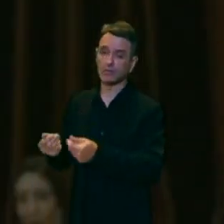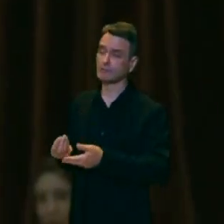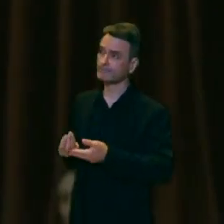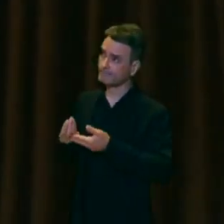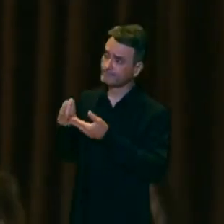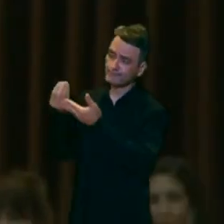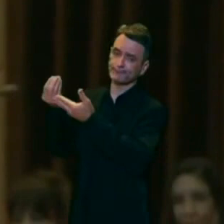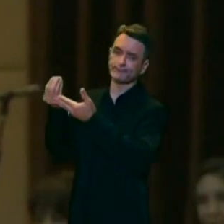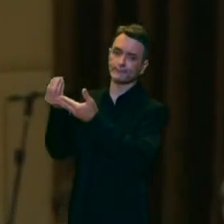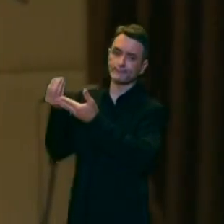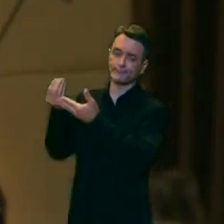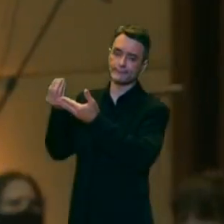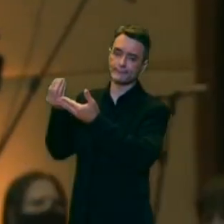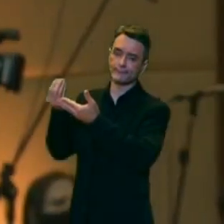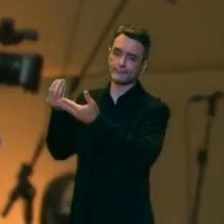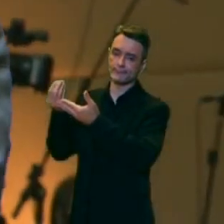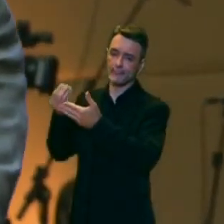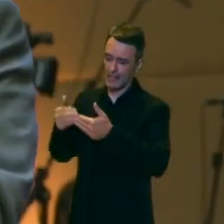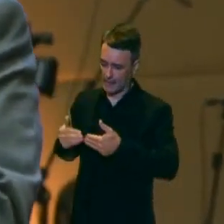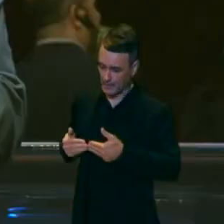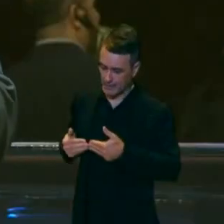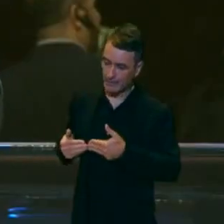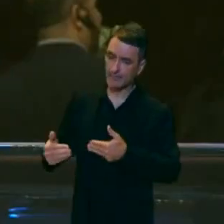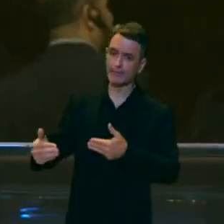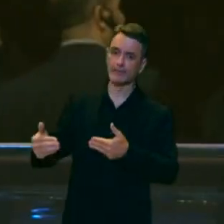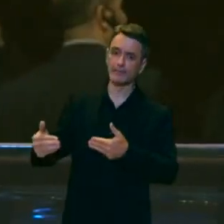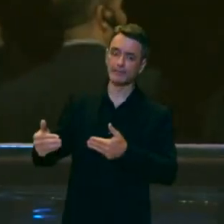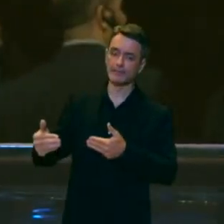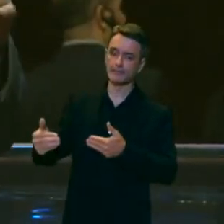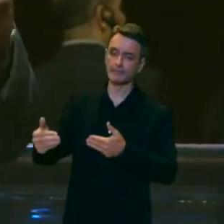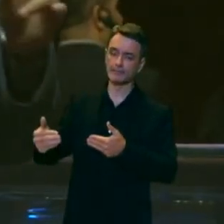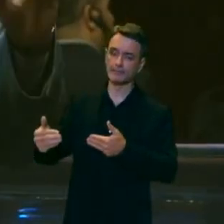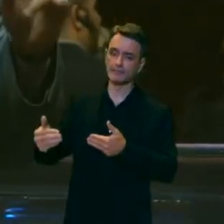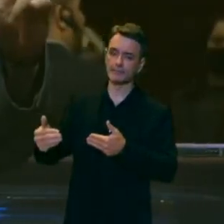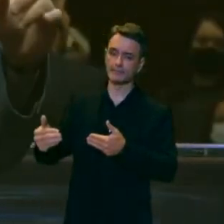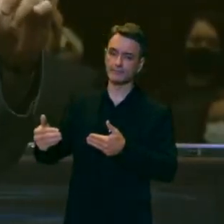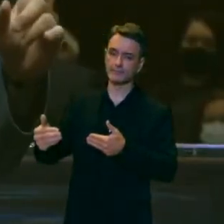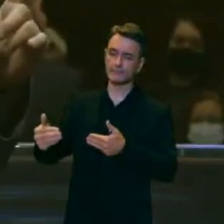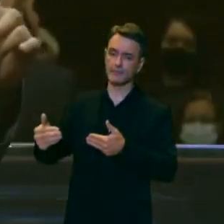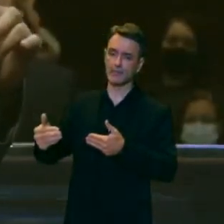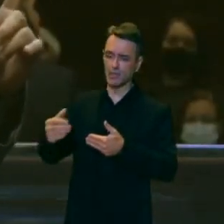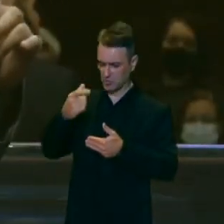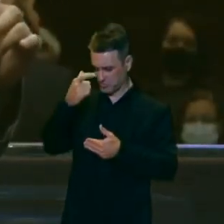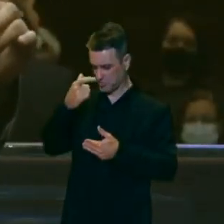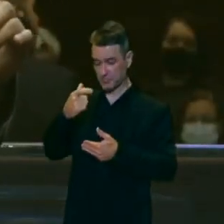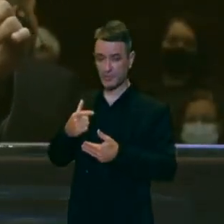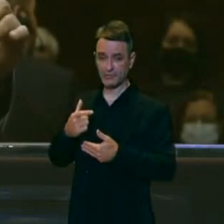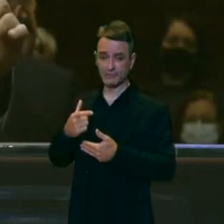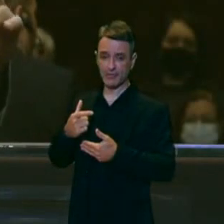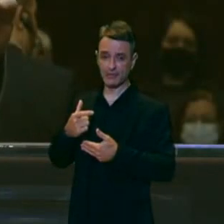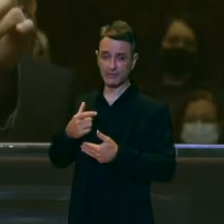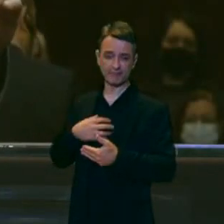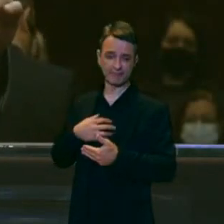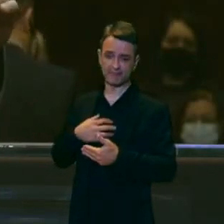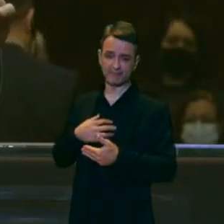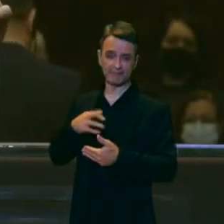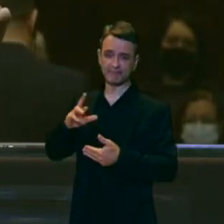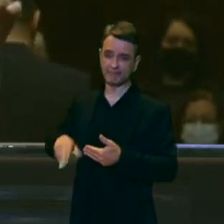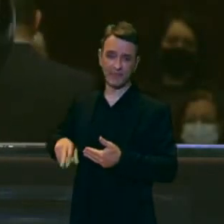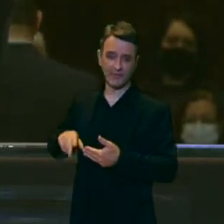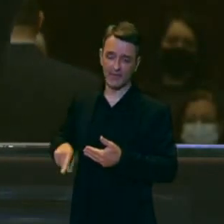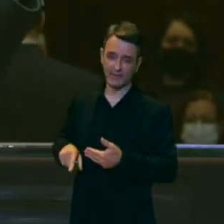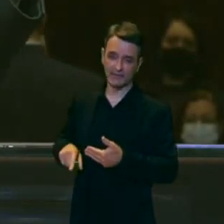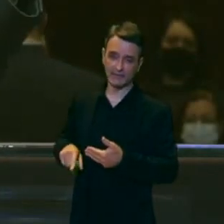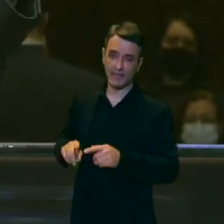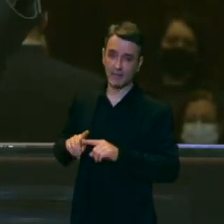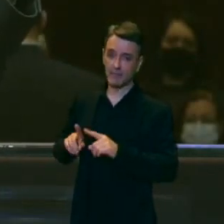toda. De hoje em diante, não vai ser mais do meu jeito. Presta atenção, vai